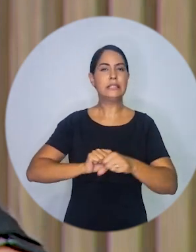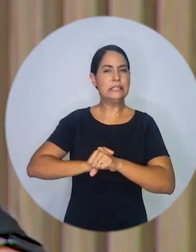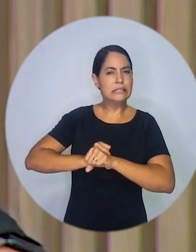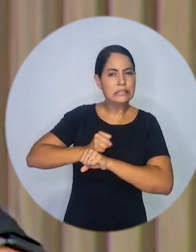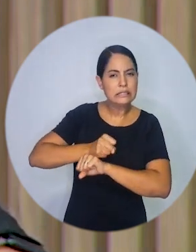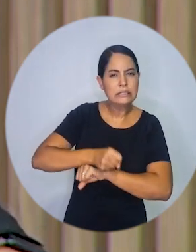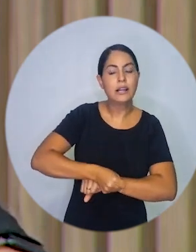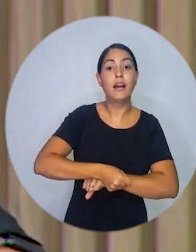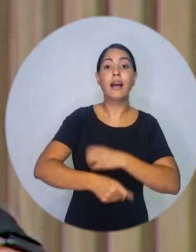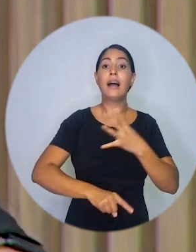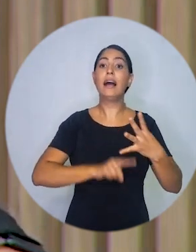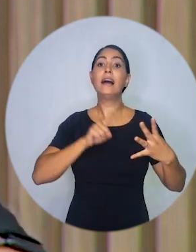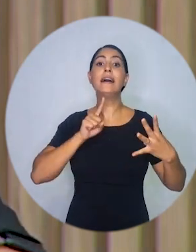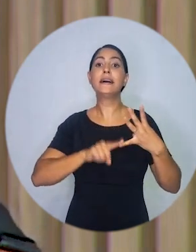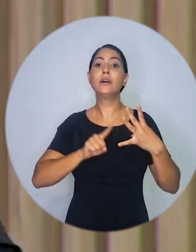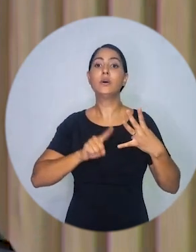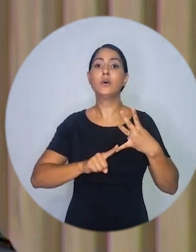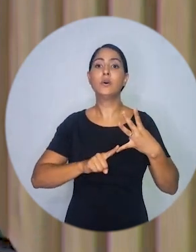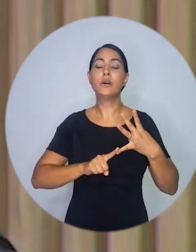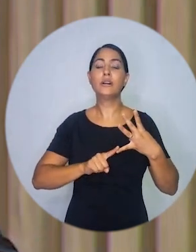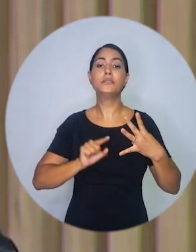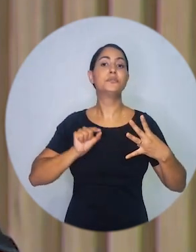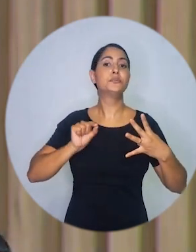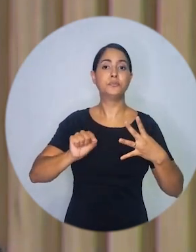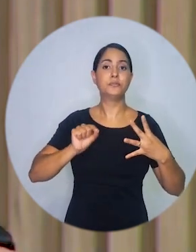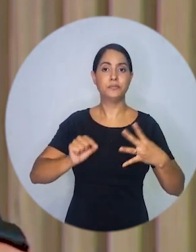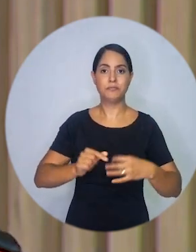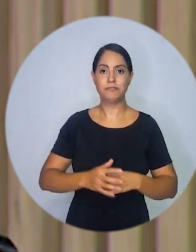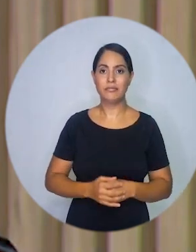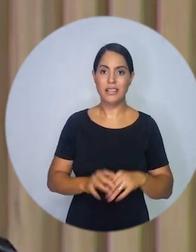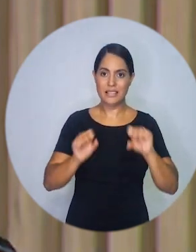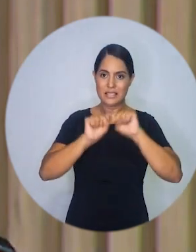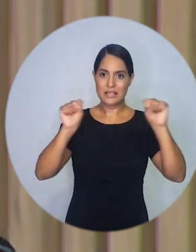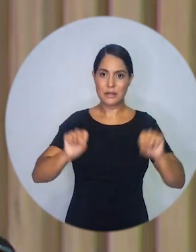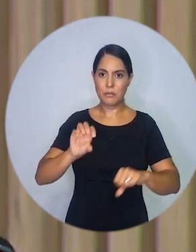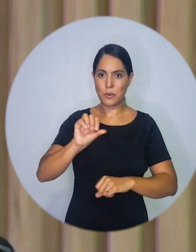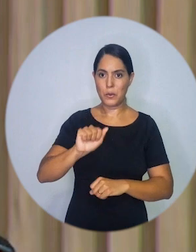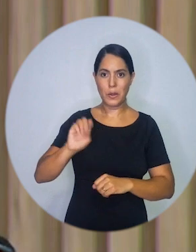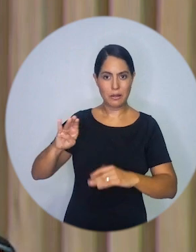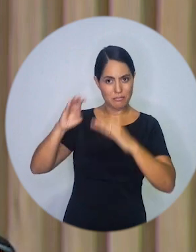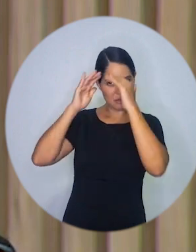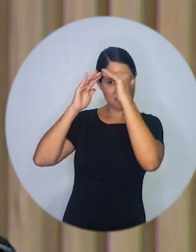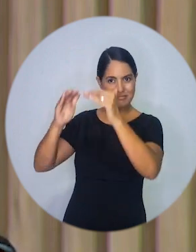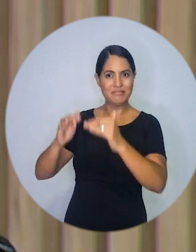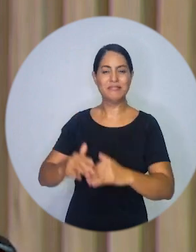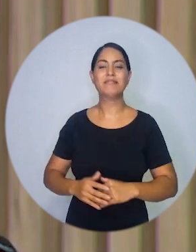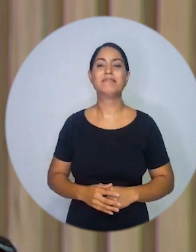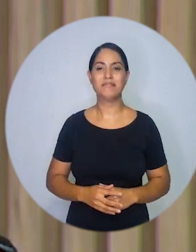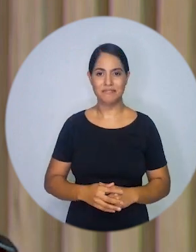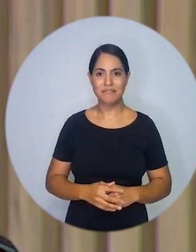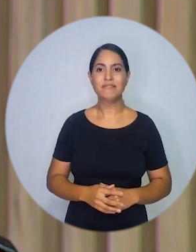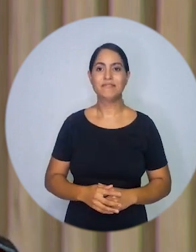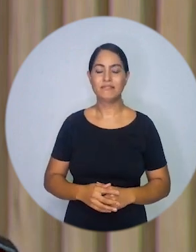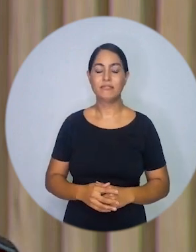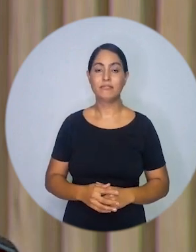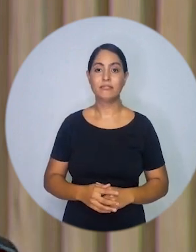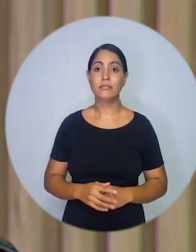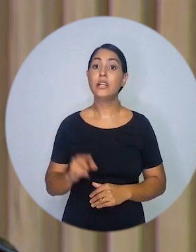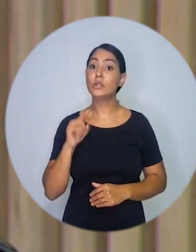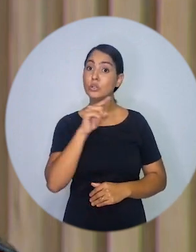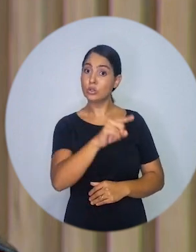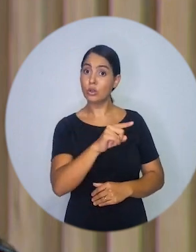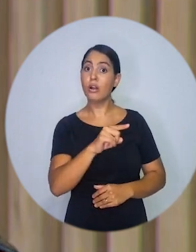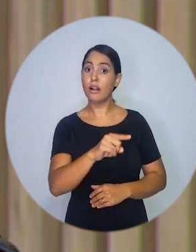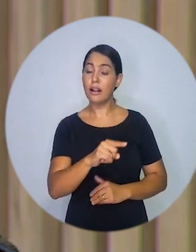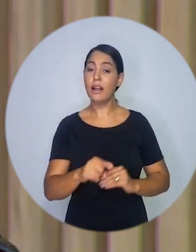dedicação. E quarto, talvez o mais importante, a deferência ao sistema Ordem dos Advogados do Brasil. Porque eu